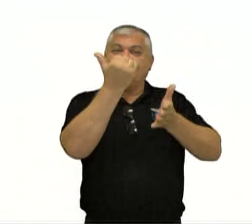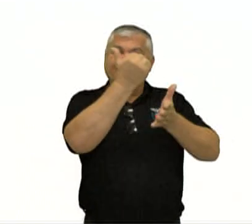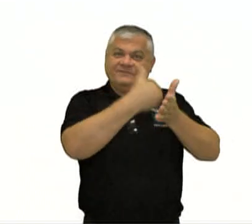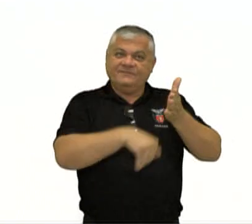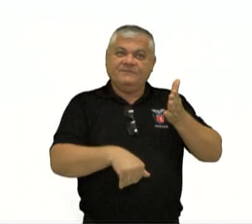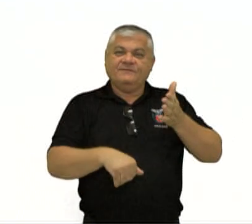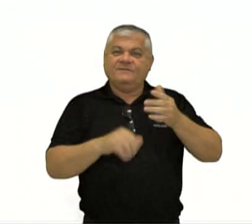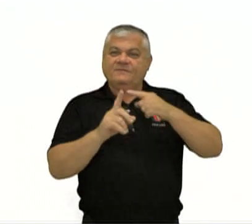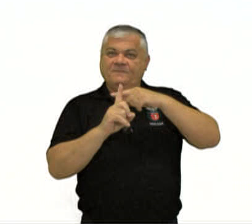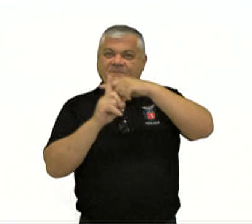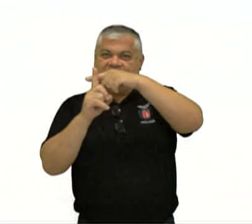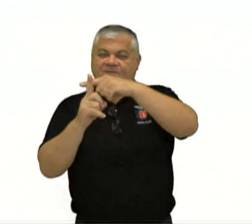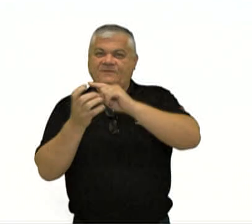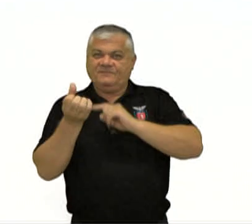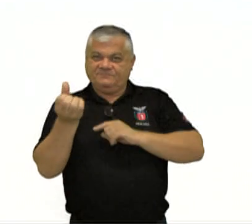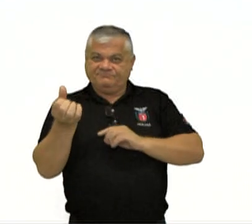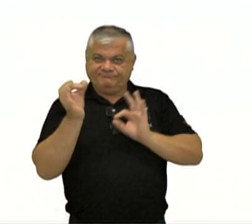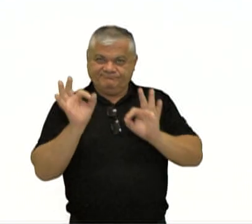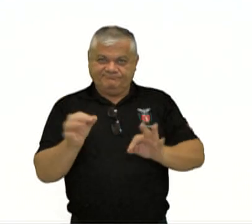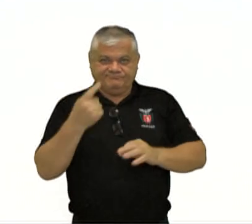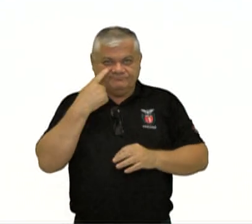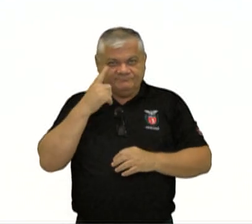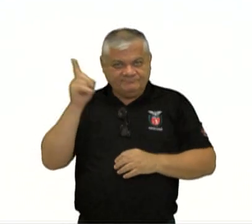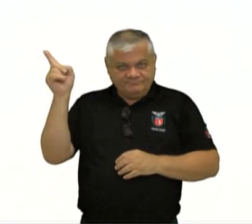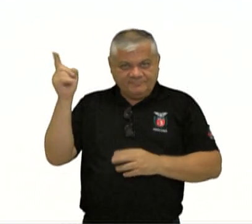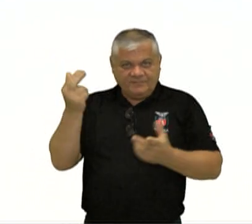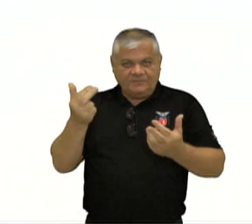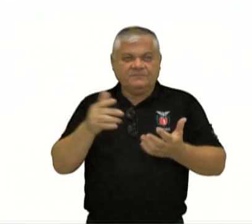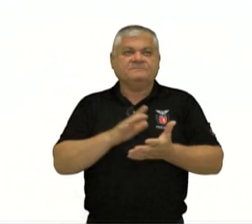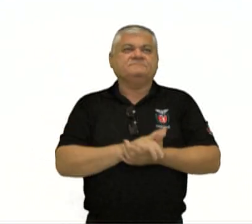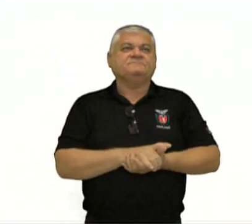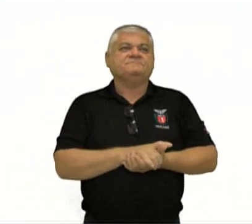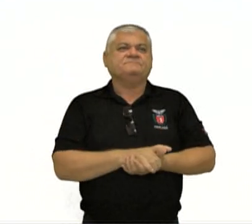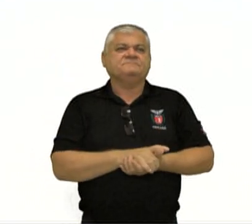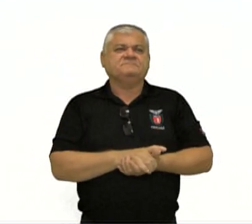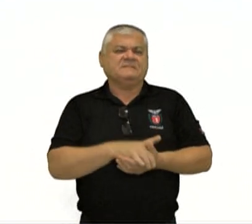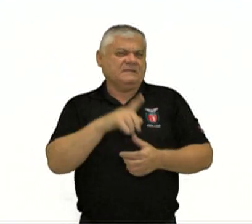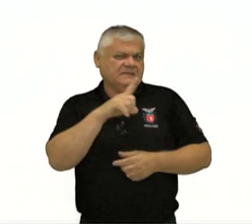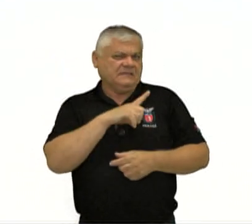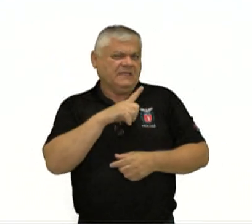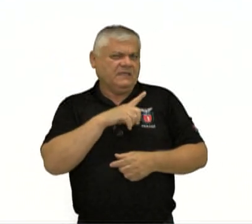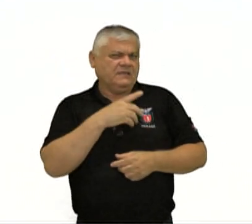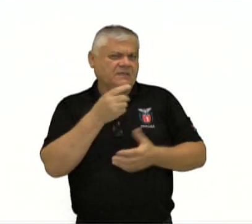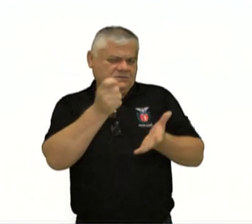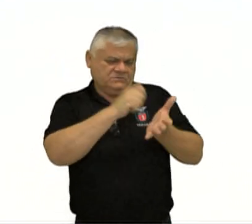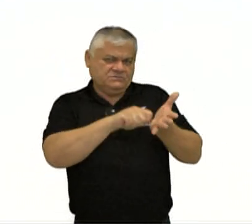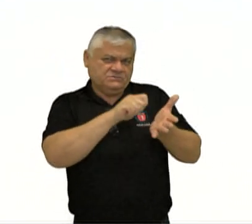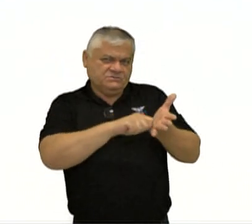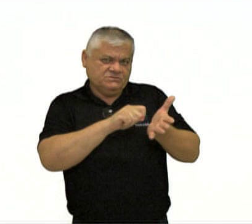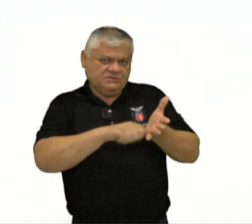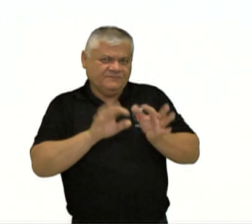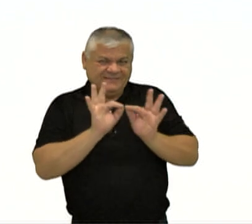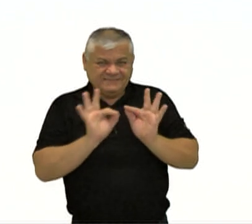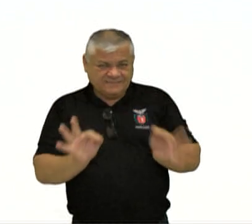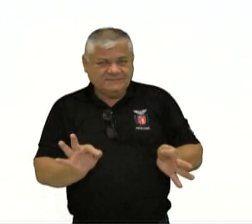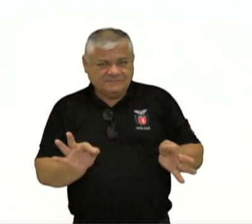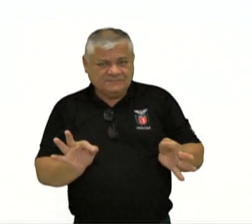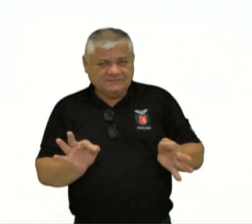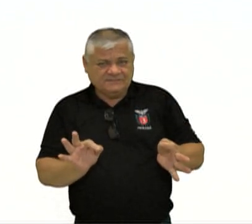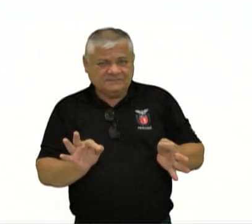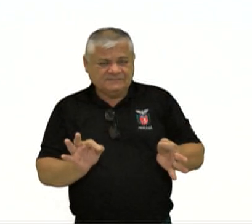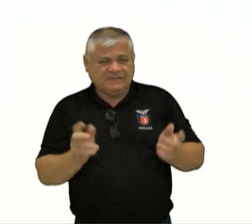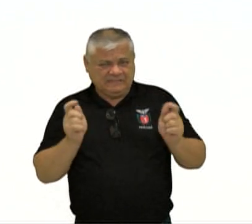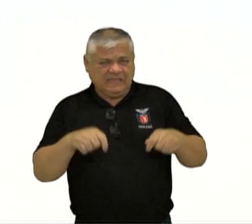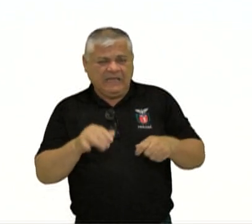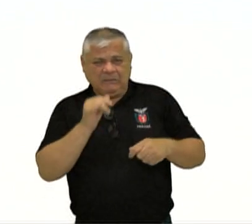para colocar lá na resposta. Lembrado então, né? E será que tem como escrevê-las de um jeito mais simples? Tudo isso que